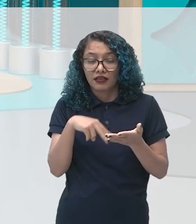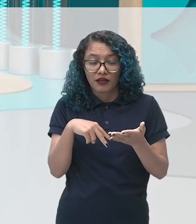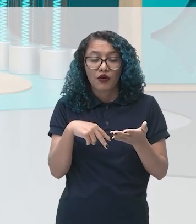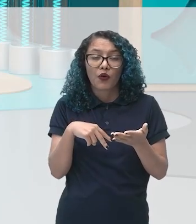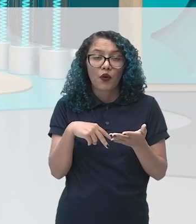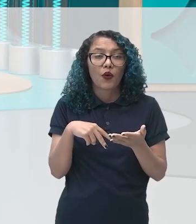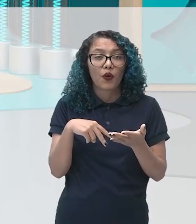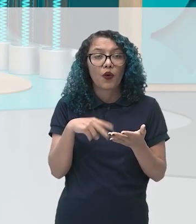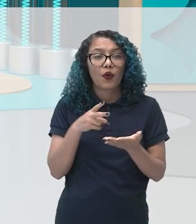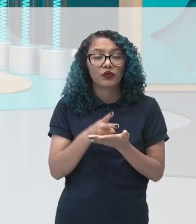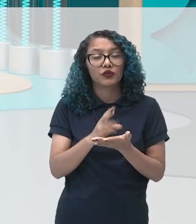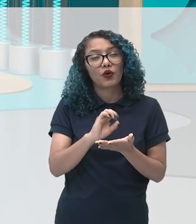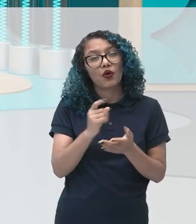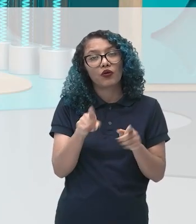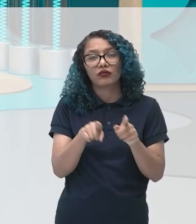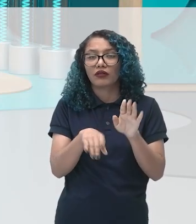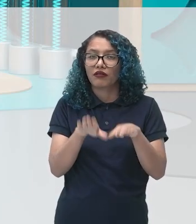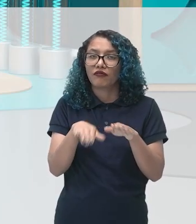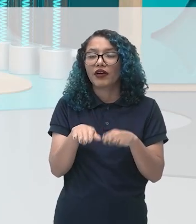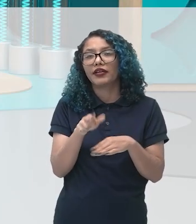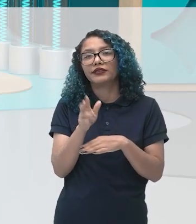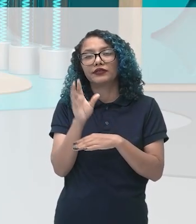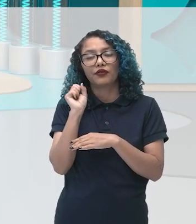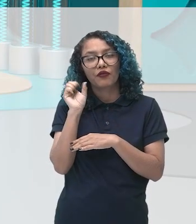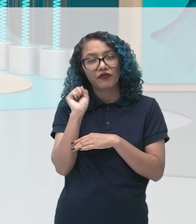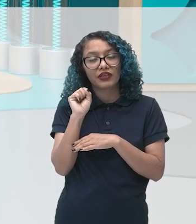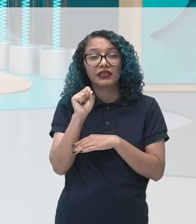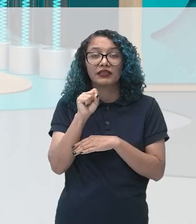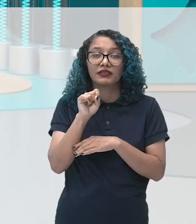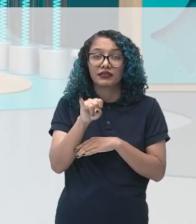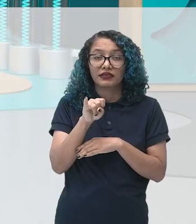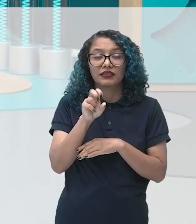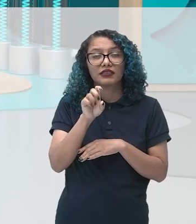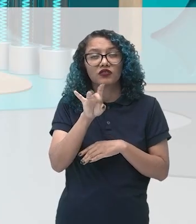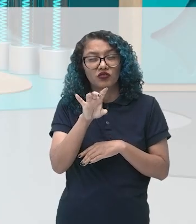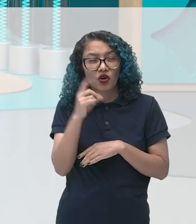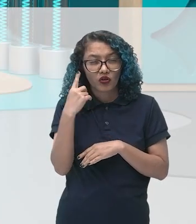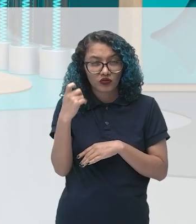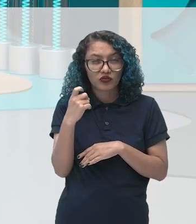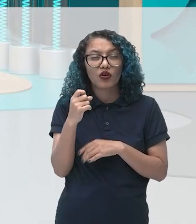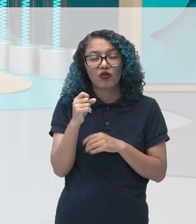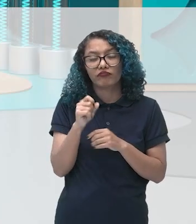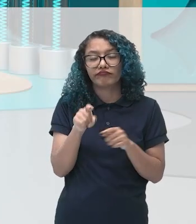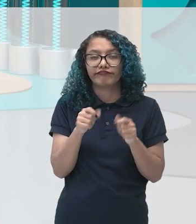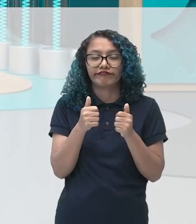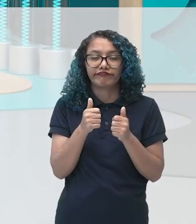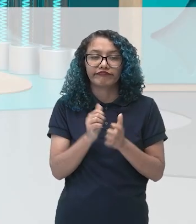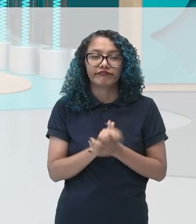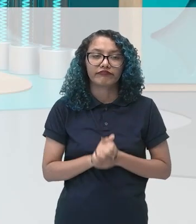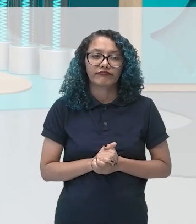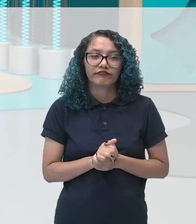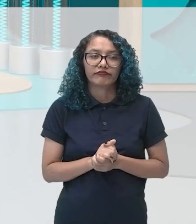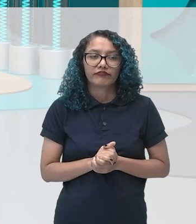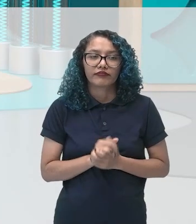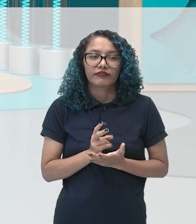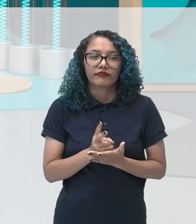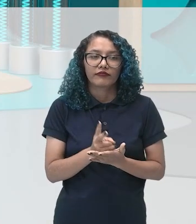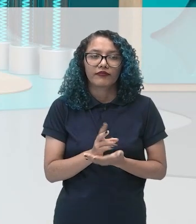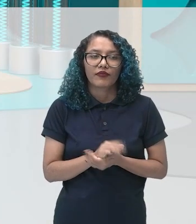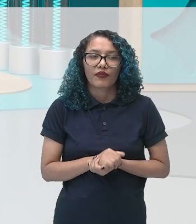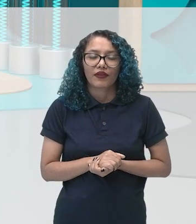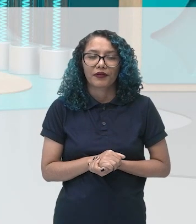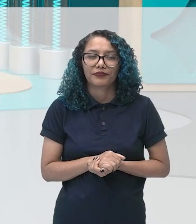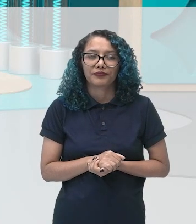continuar ouvindo, se for o caso, né? Se for ali uma entrevista só de áudio, assim por diante. Certo? Seguindo